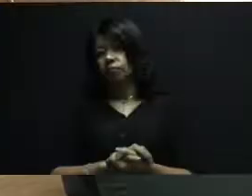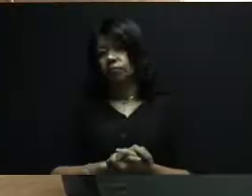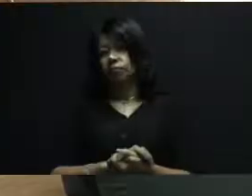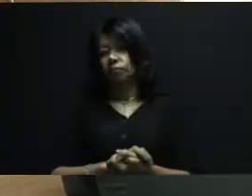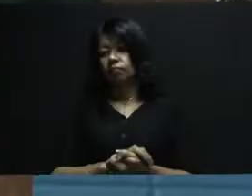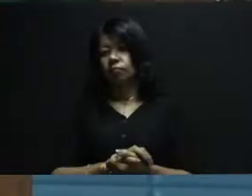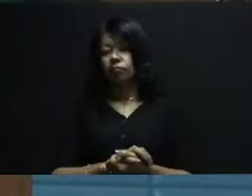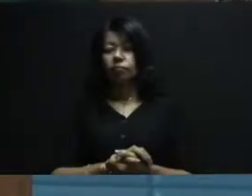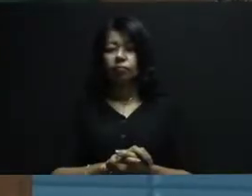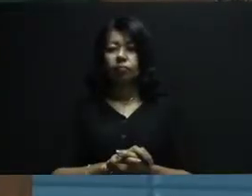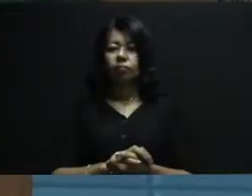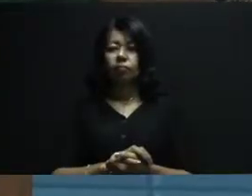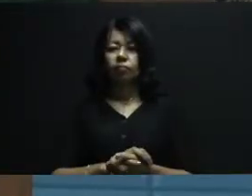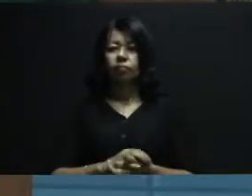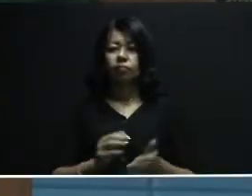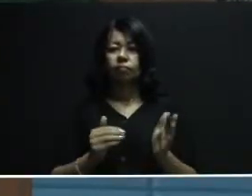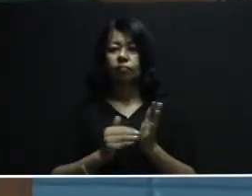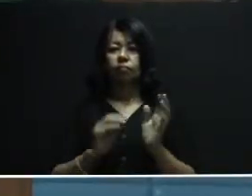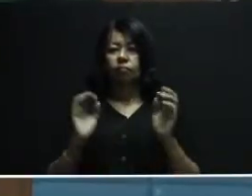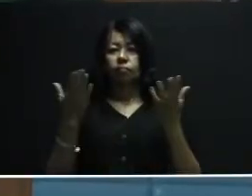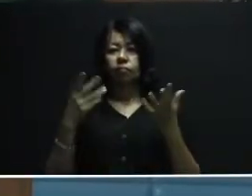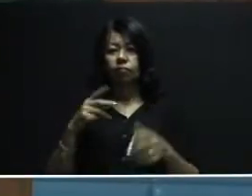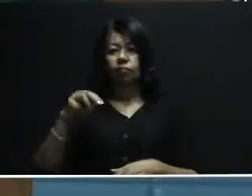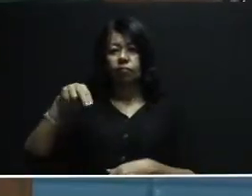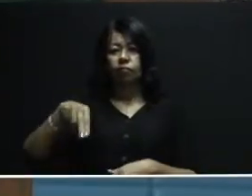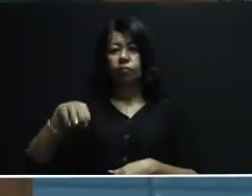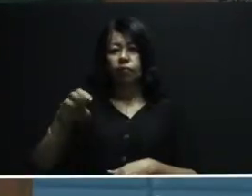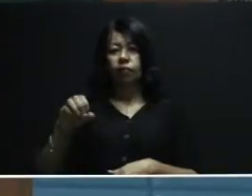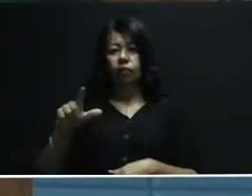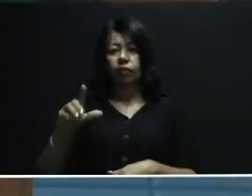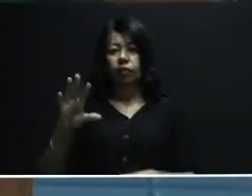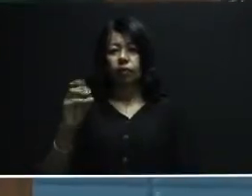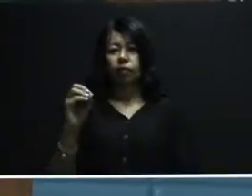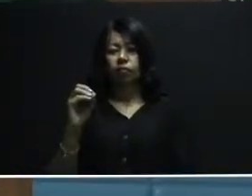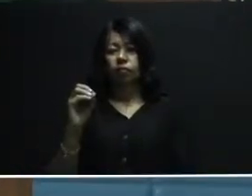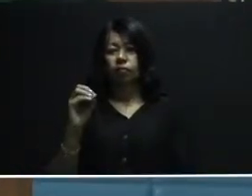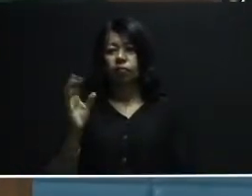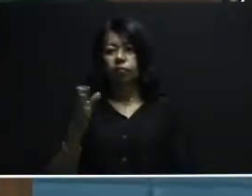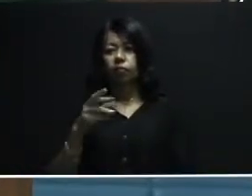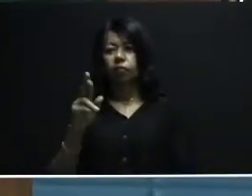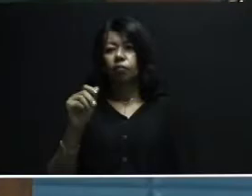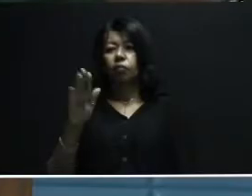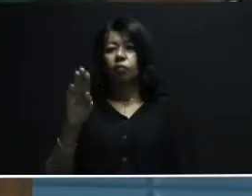Nossa última homenagem é para Nélio Roberto Vasquez.